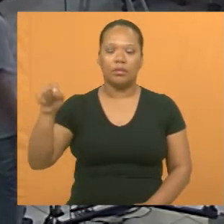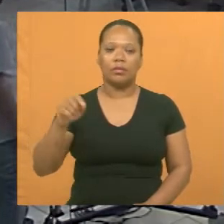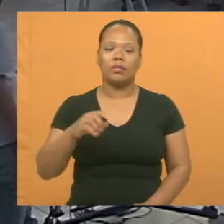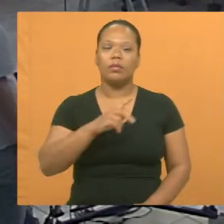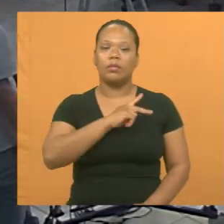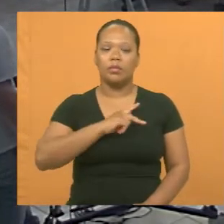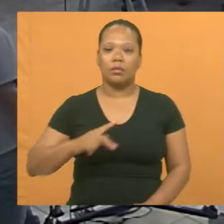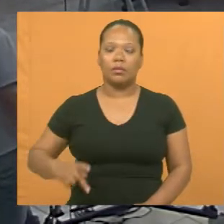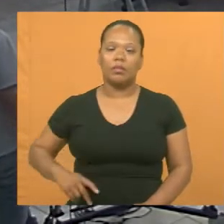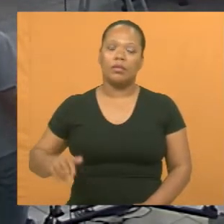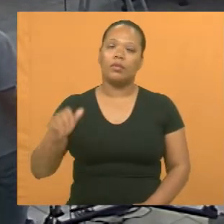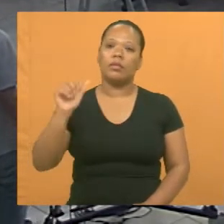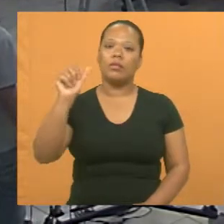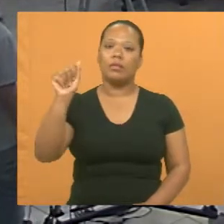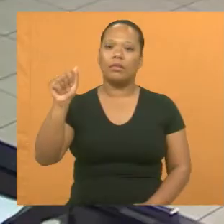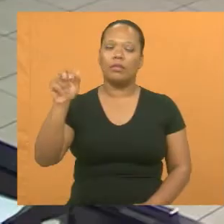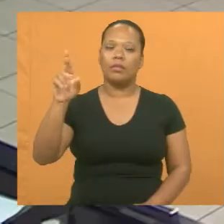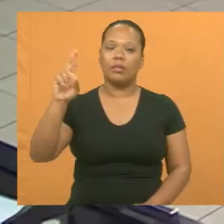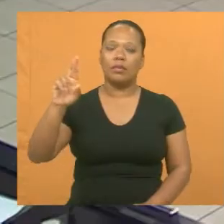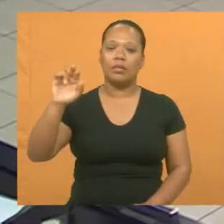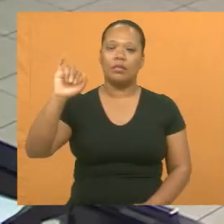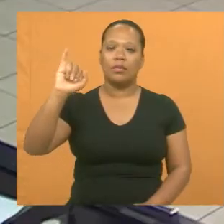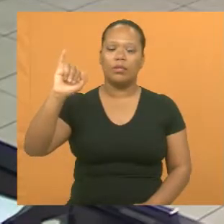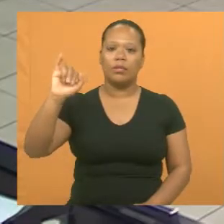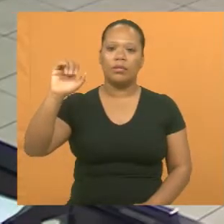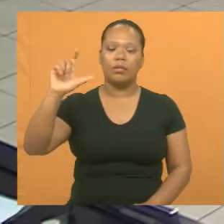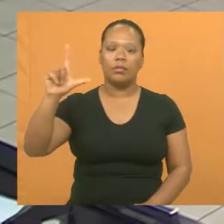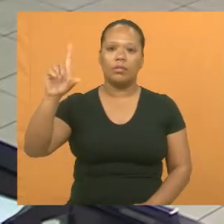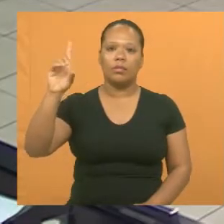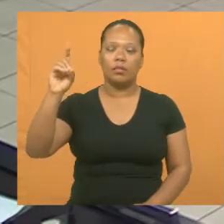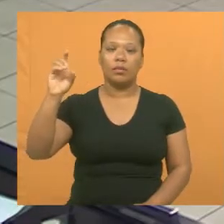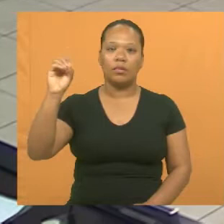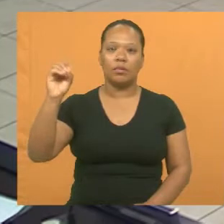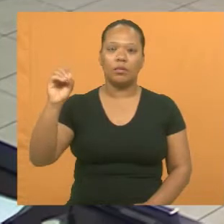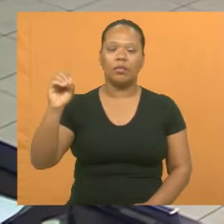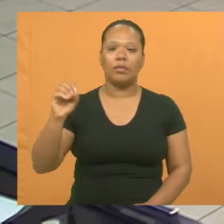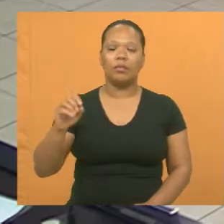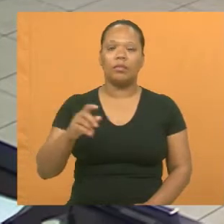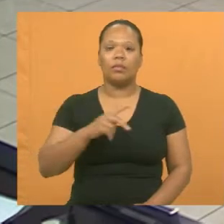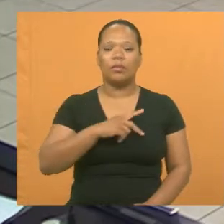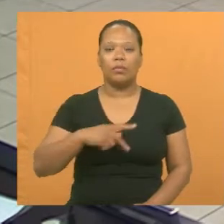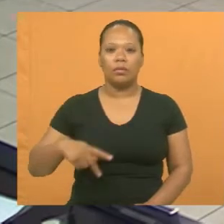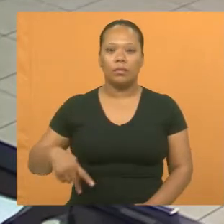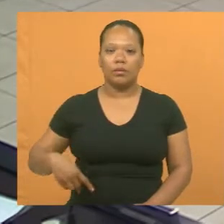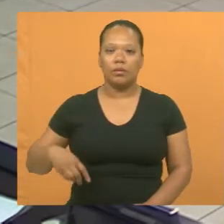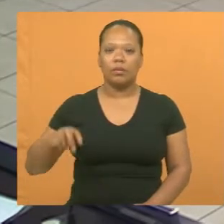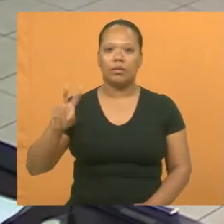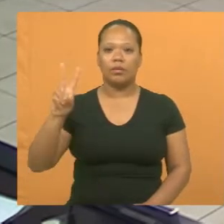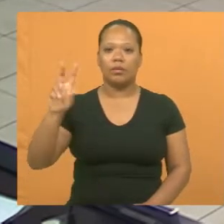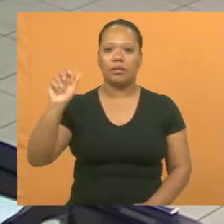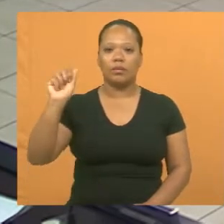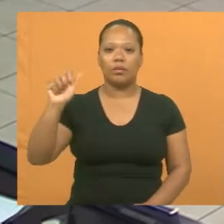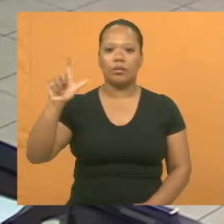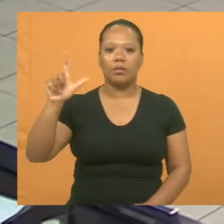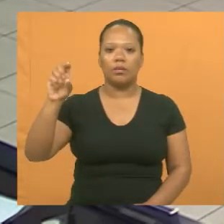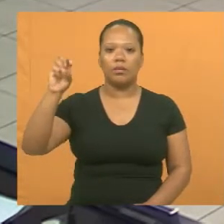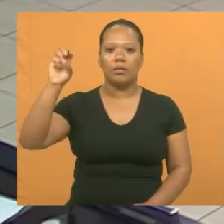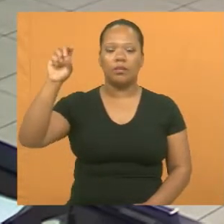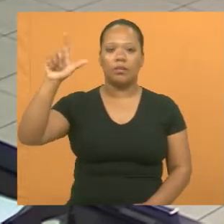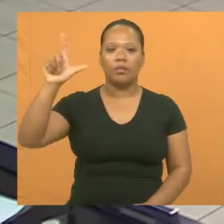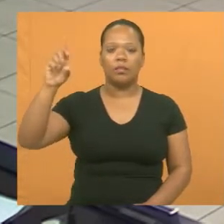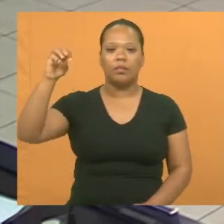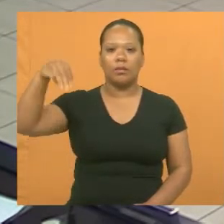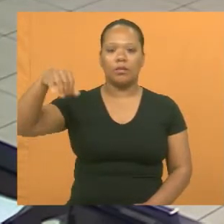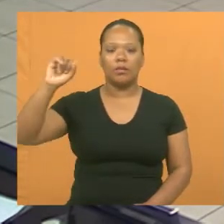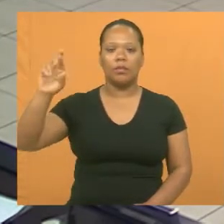Arildo Batista, o vereador Valmir do Meia Lua, o vereador Paulinho dos Condutores, a vereadora Sônia Patas